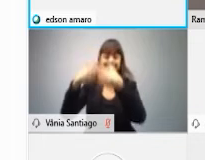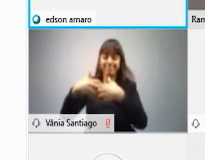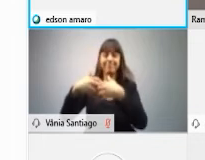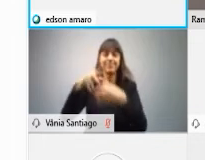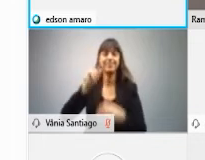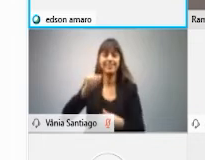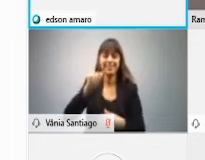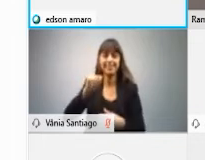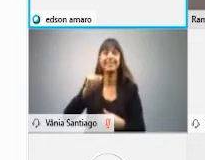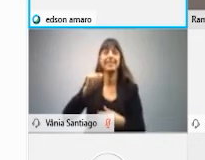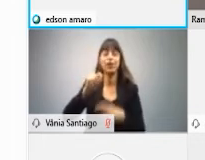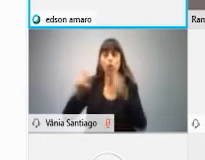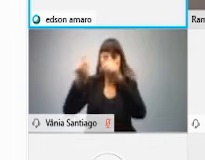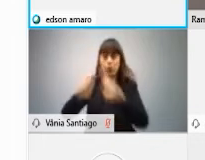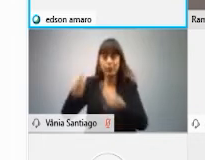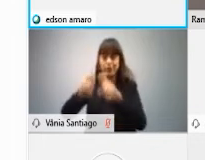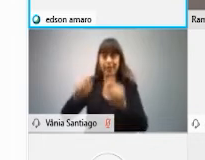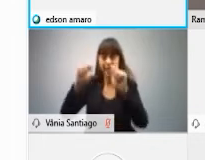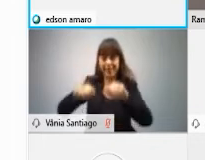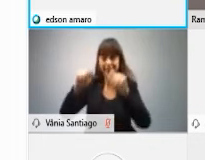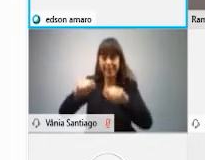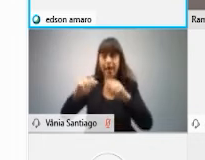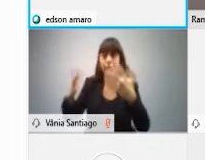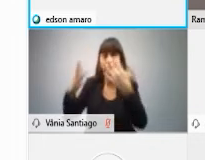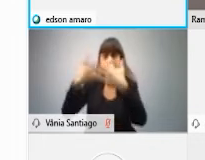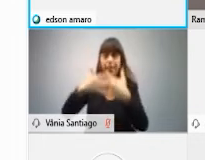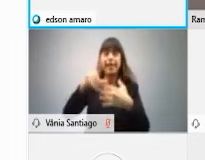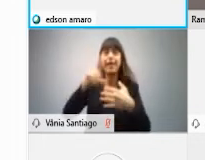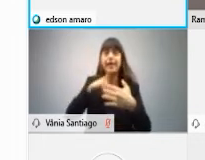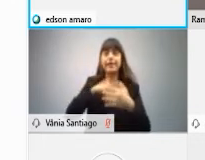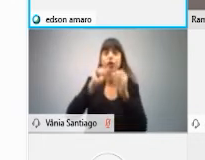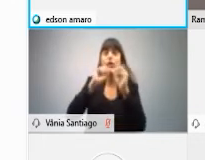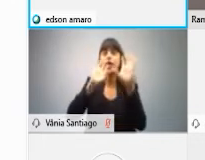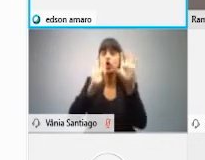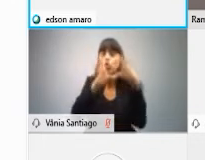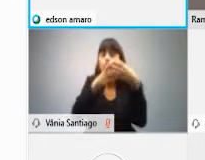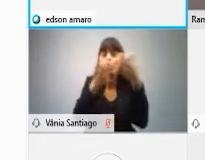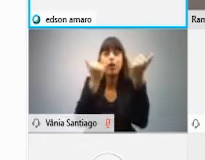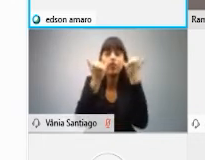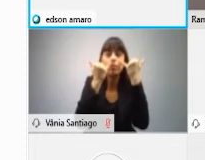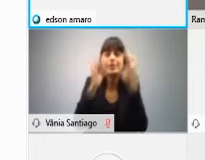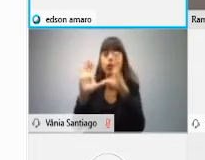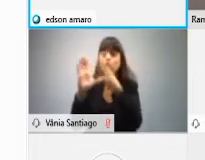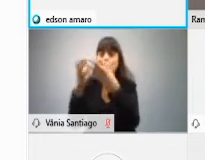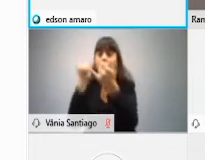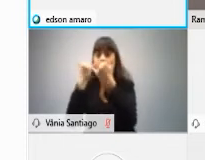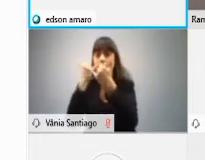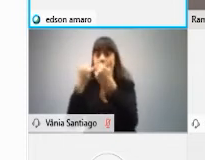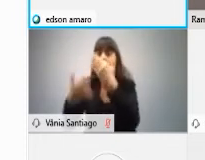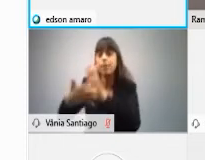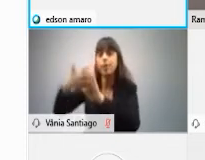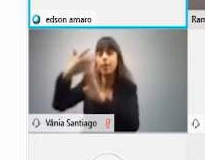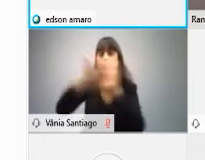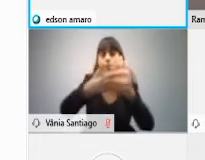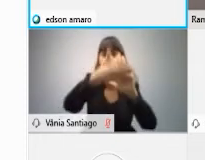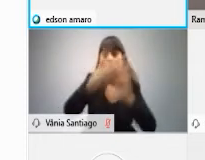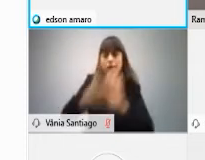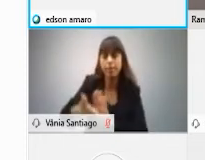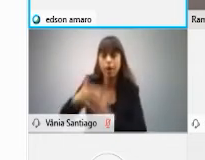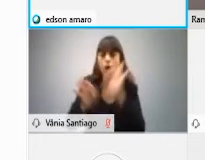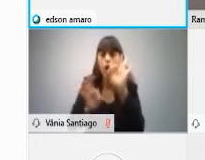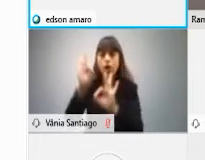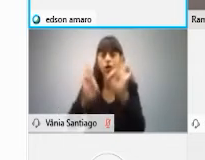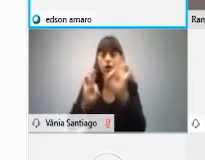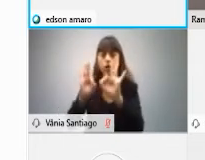aqui à direita, que vocês podem ver, que existem famílias desses algoritmos, né, que procuram emular novamente a forma de organização do